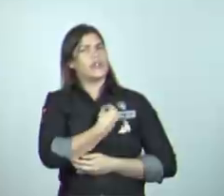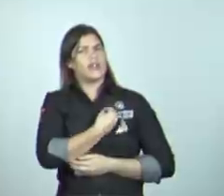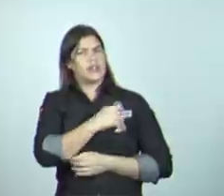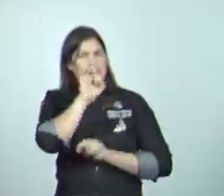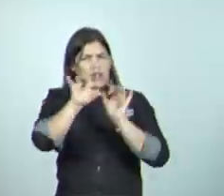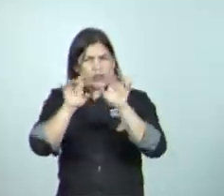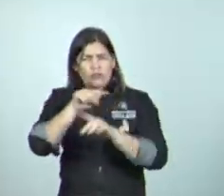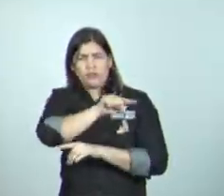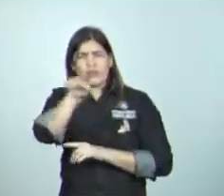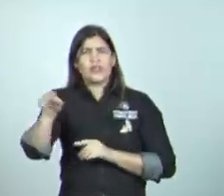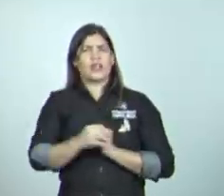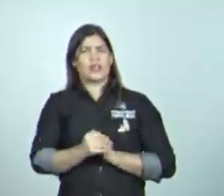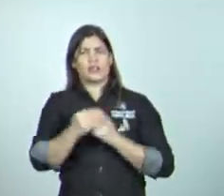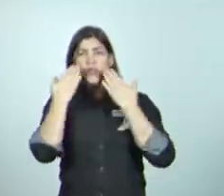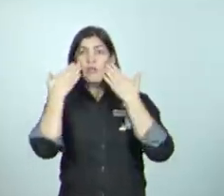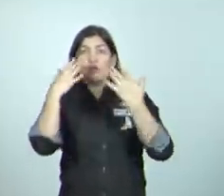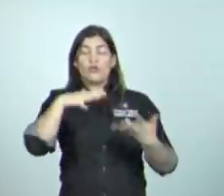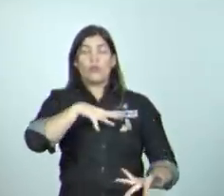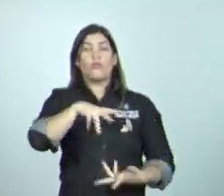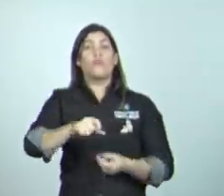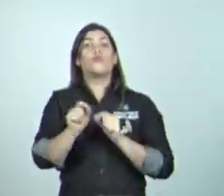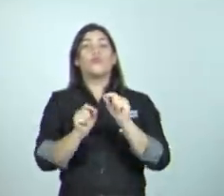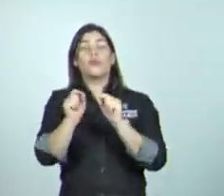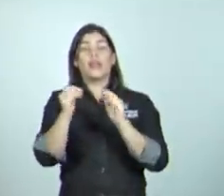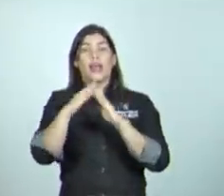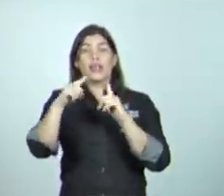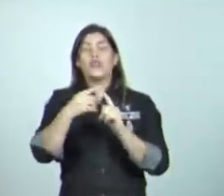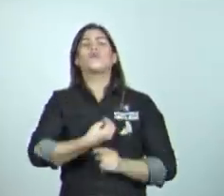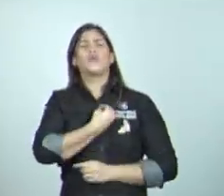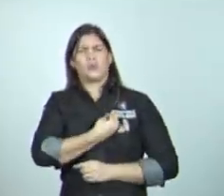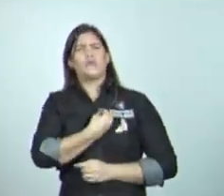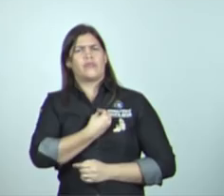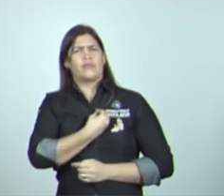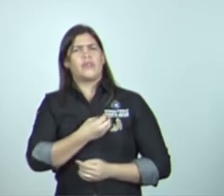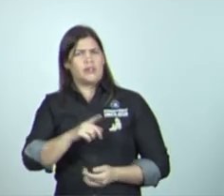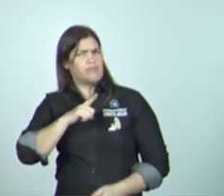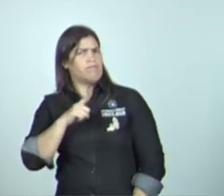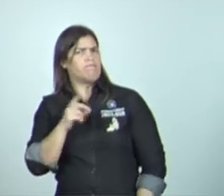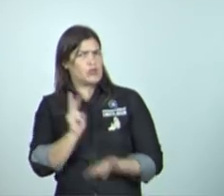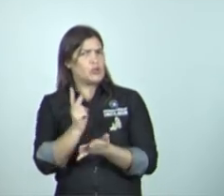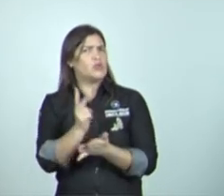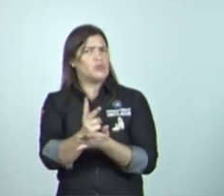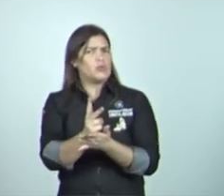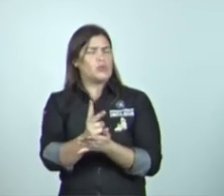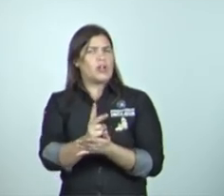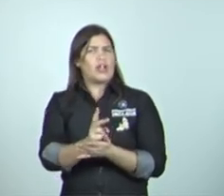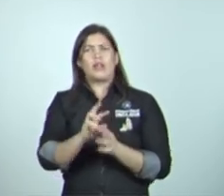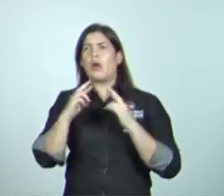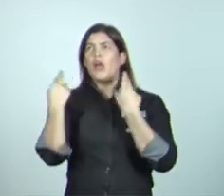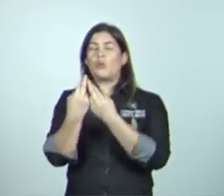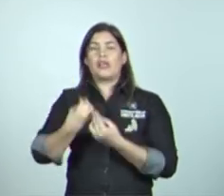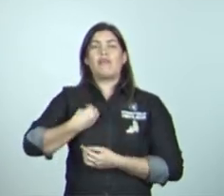de cada um de vocês que mostrou para o mundo que a igreja continua viva tô indo presencialmente mas ela